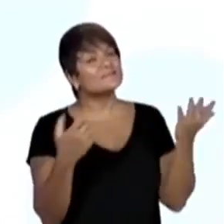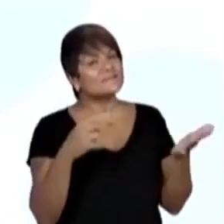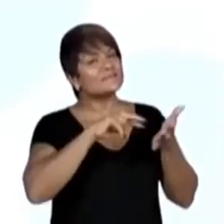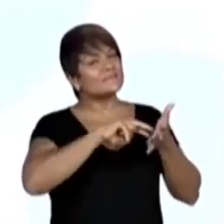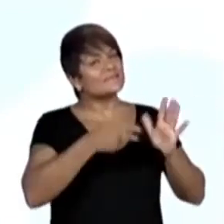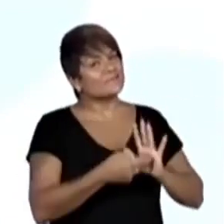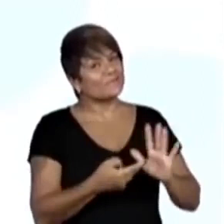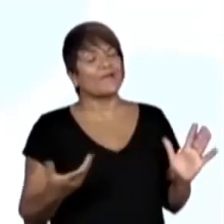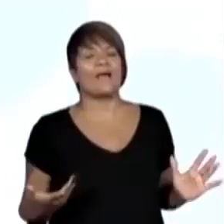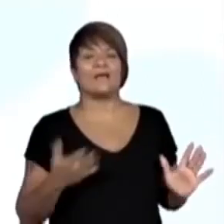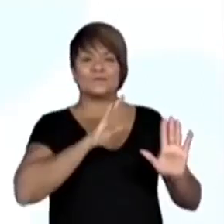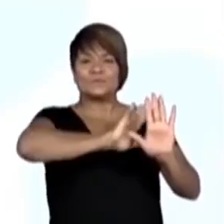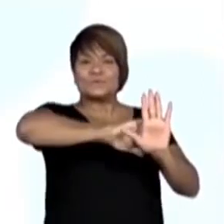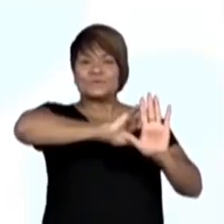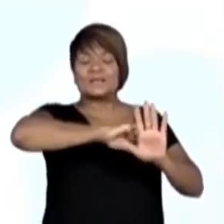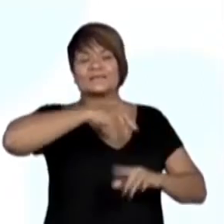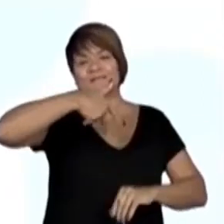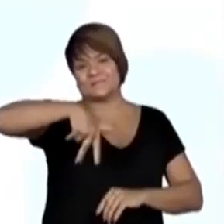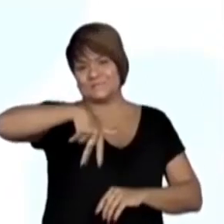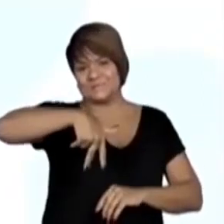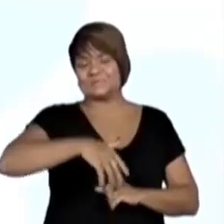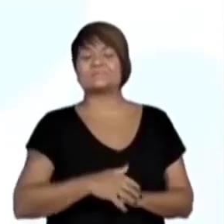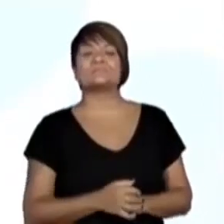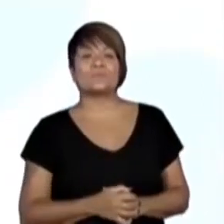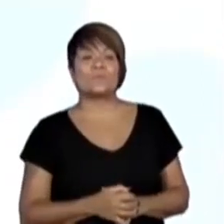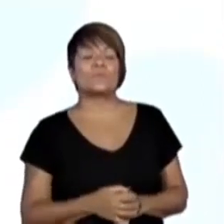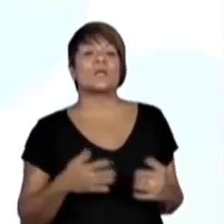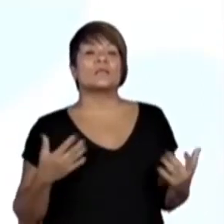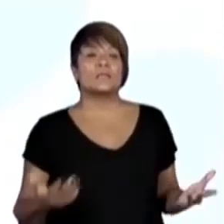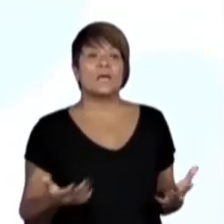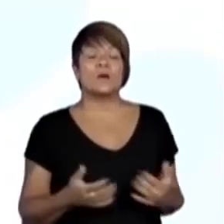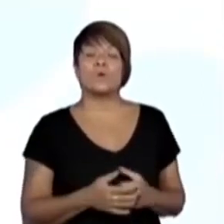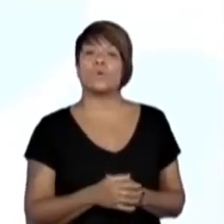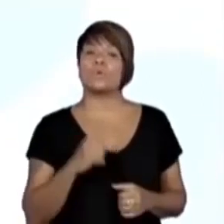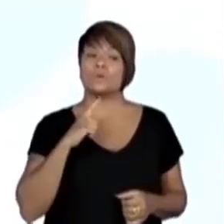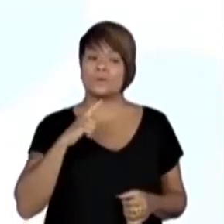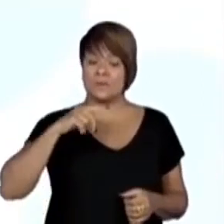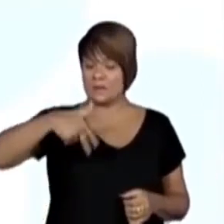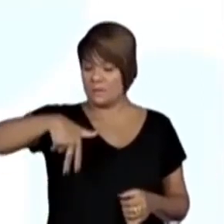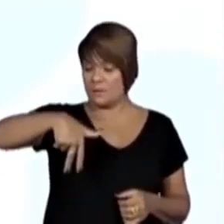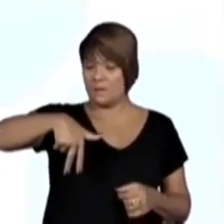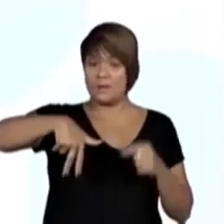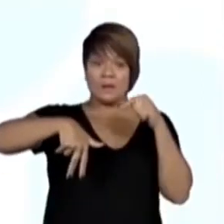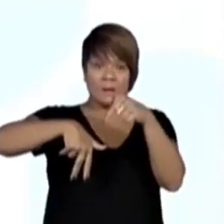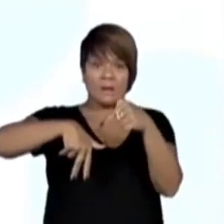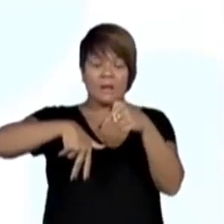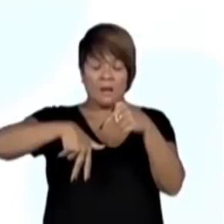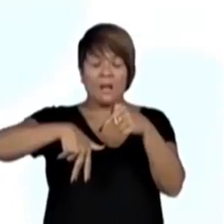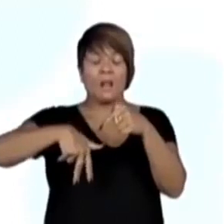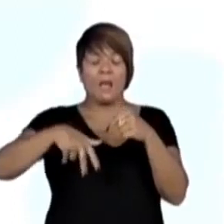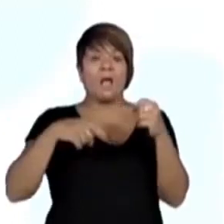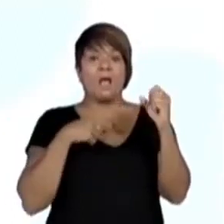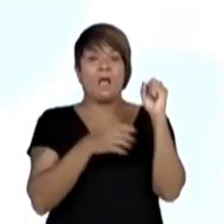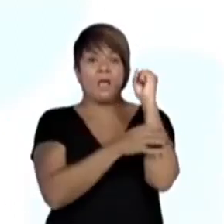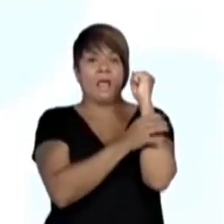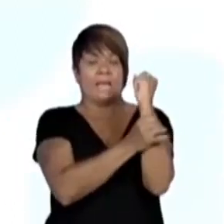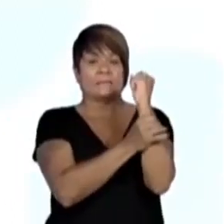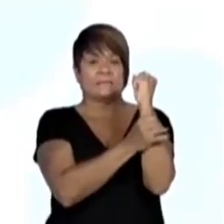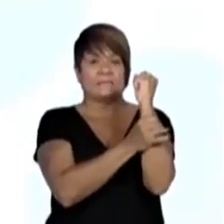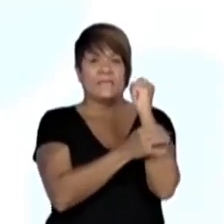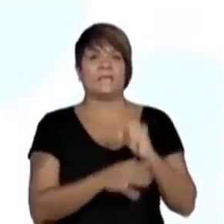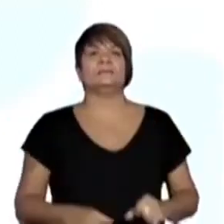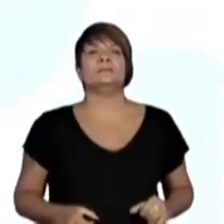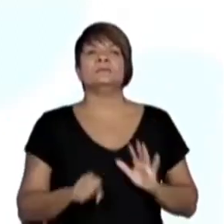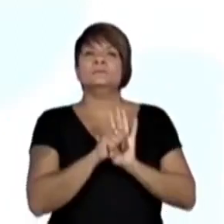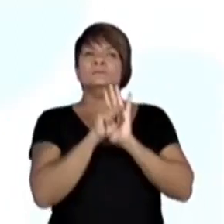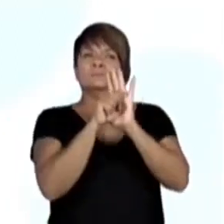olha só, essa boneca, está uma parte aqui do texto falando que ela é um símbolo de resistência. Deixa eu ver se está